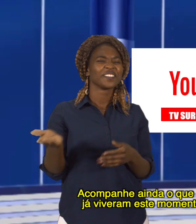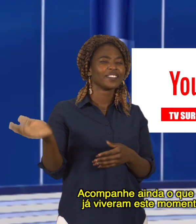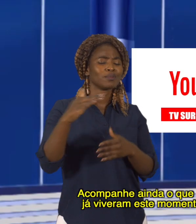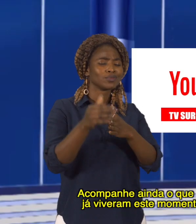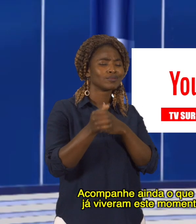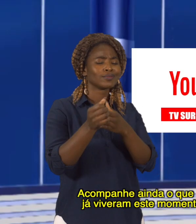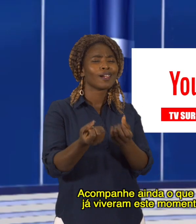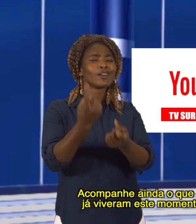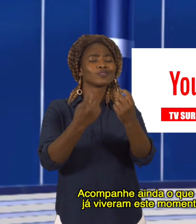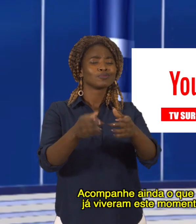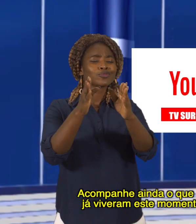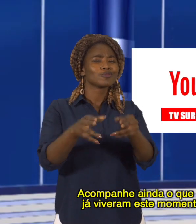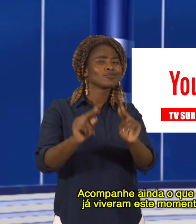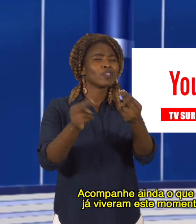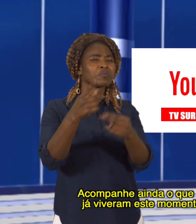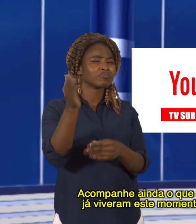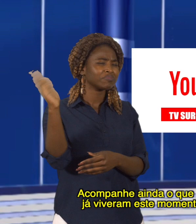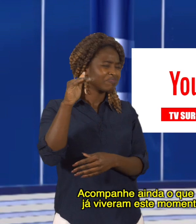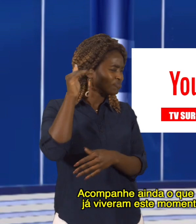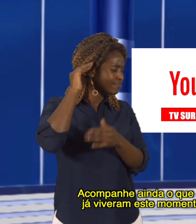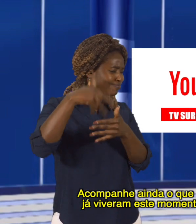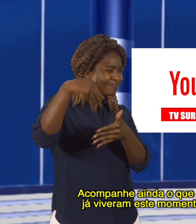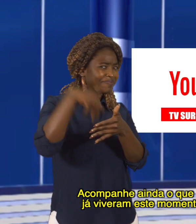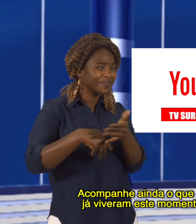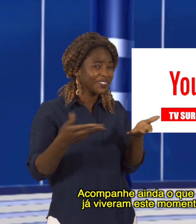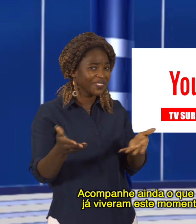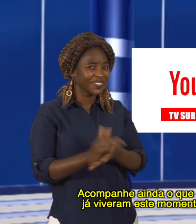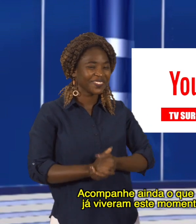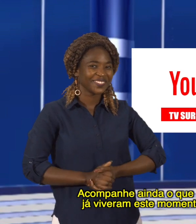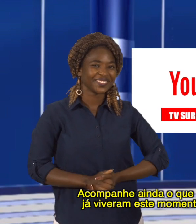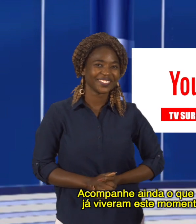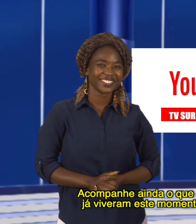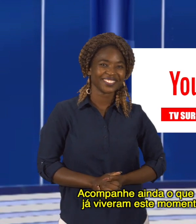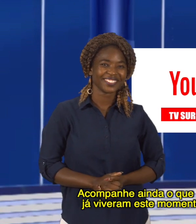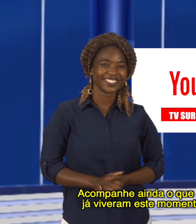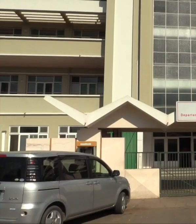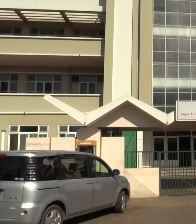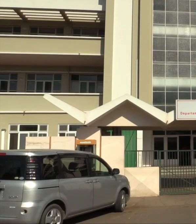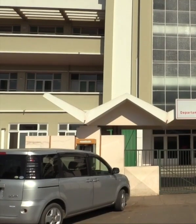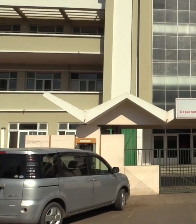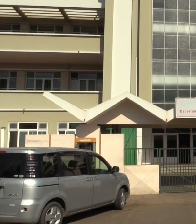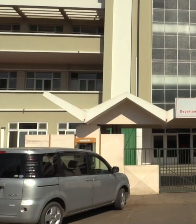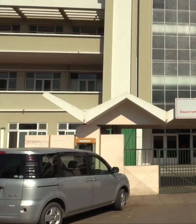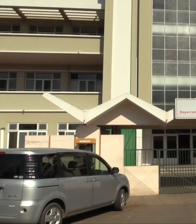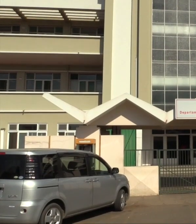Acompanhe ainda o que algumas testemunhas que já viveram este momento pensam desta inovação.